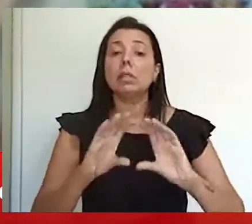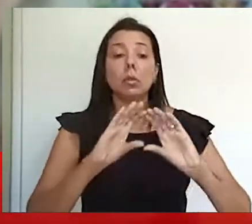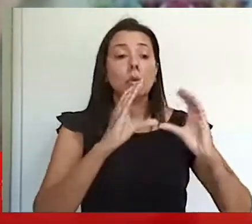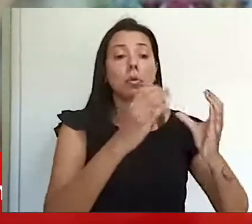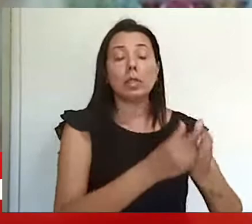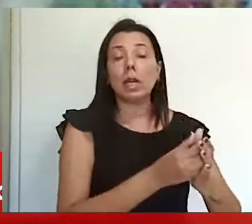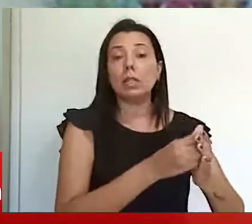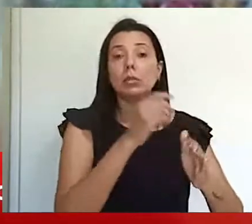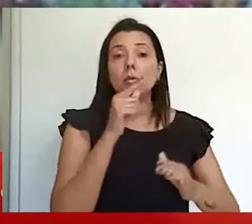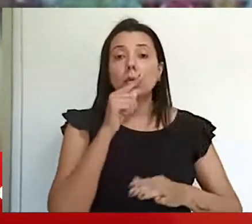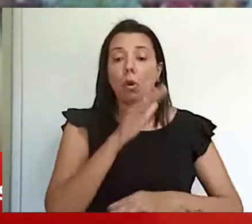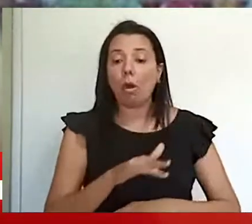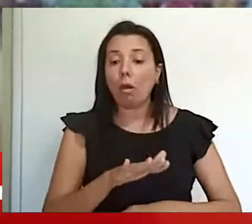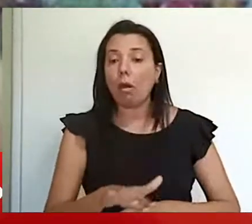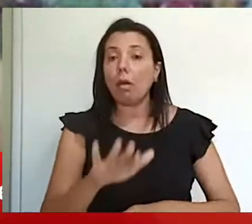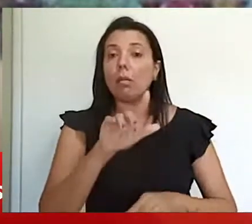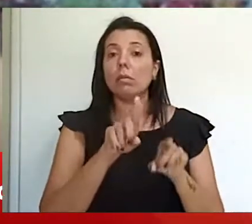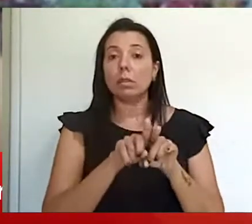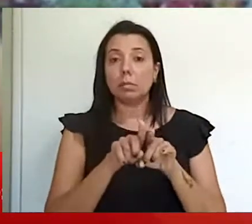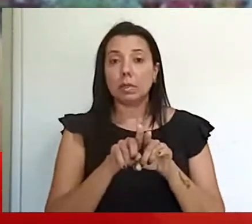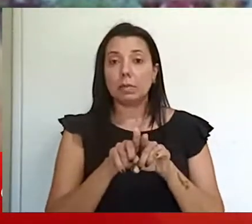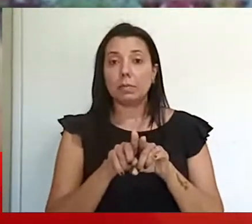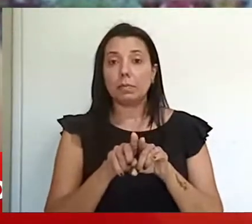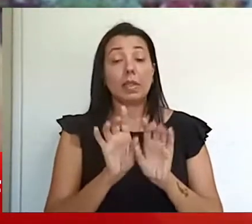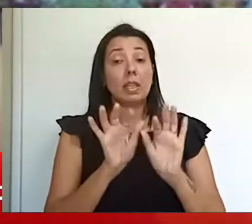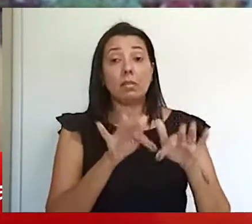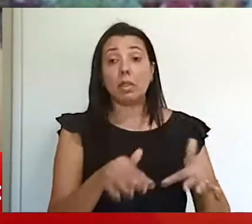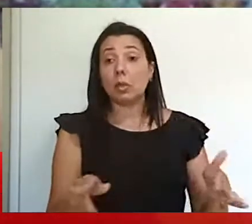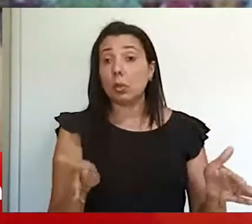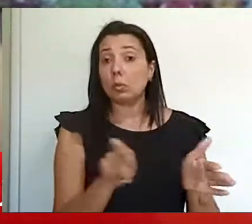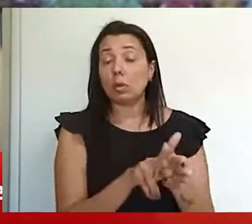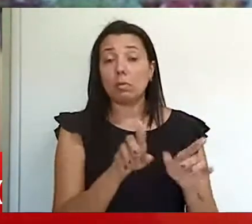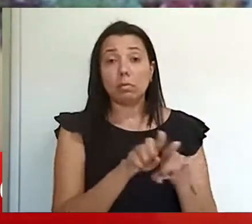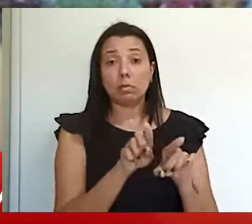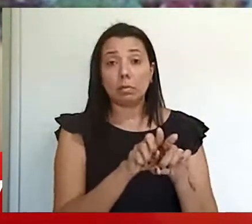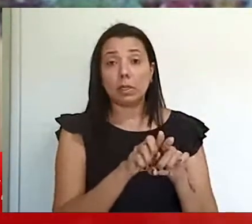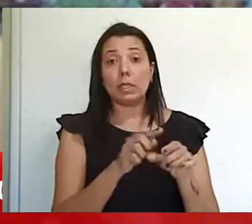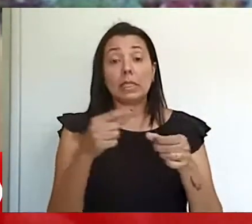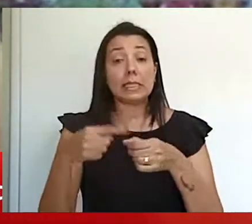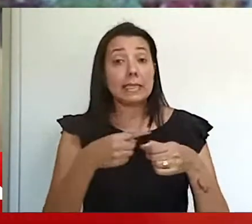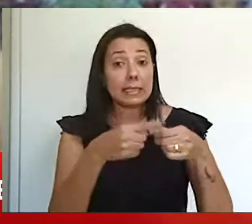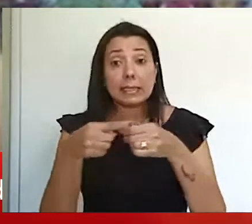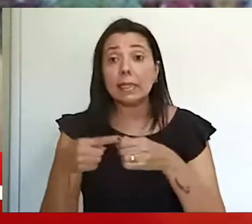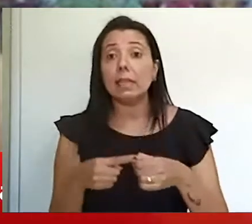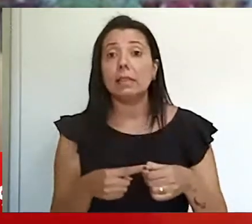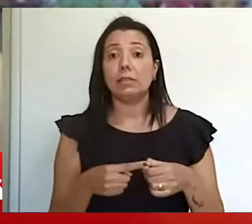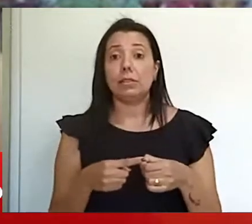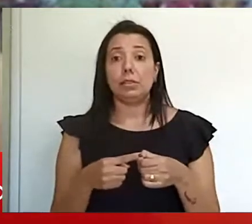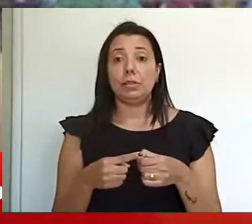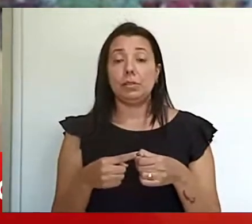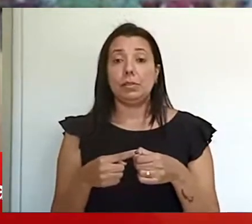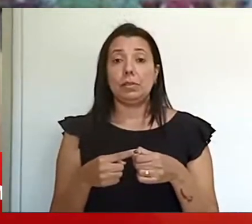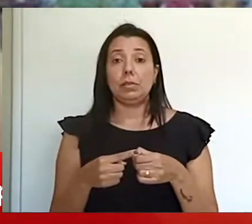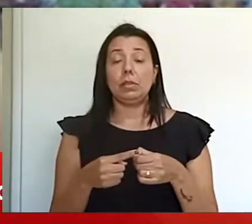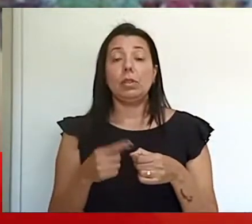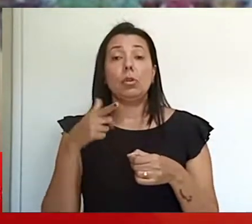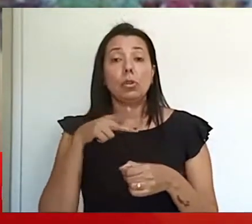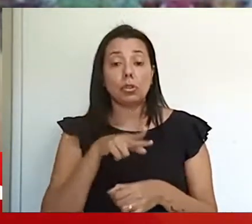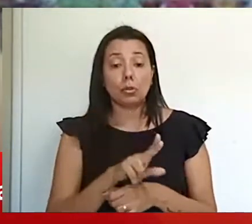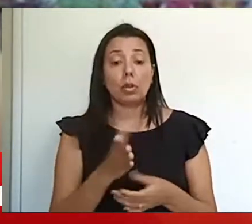as comunidades, enfim, do campo e da cidade. Quer dizer, manter esses diálogos.